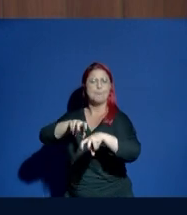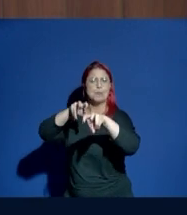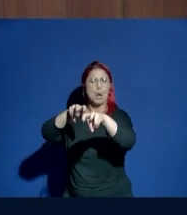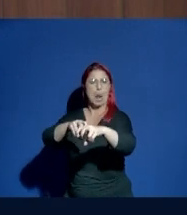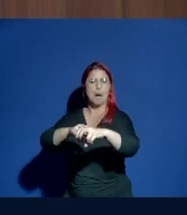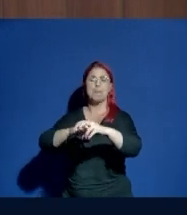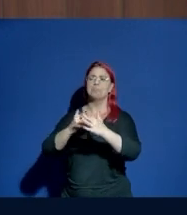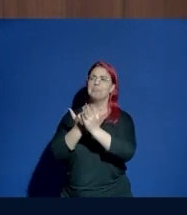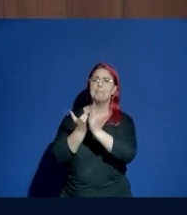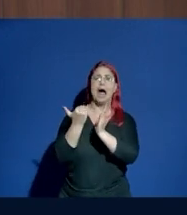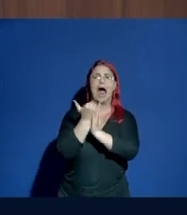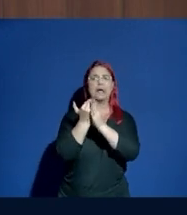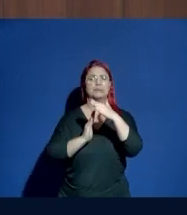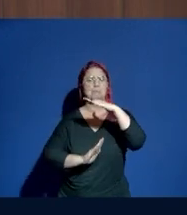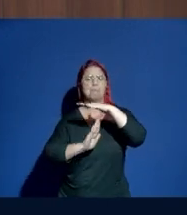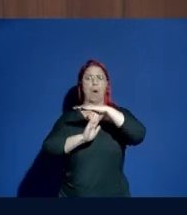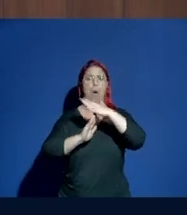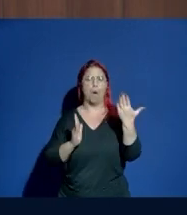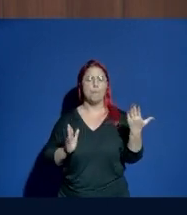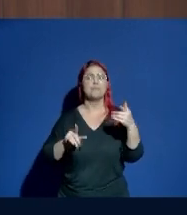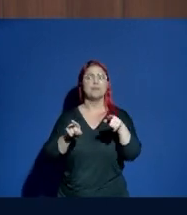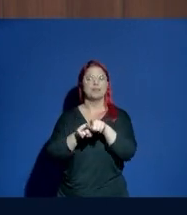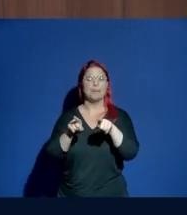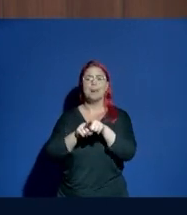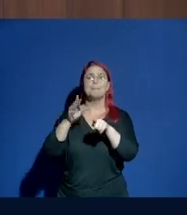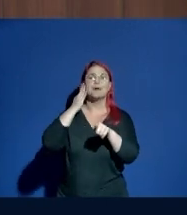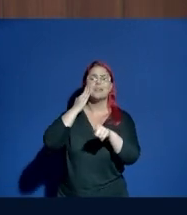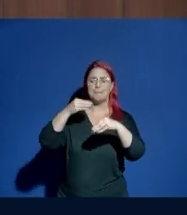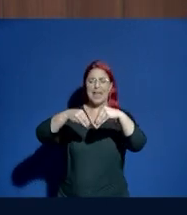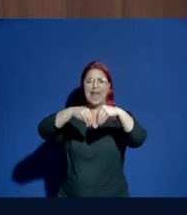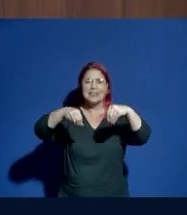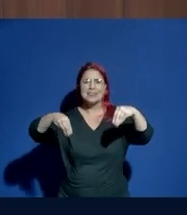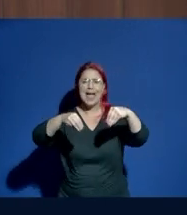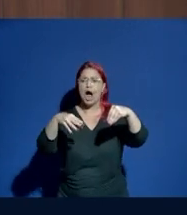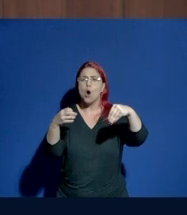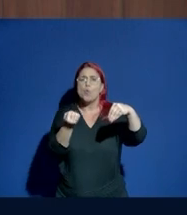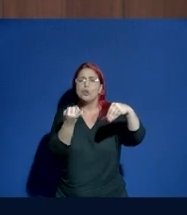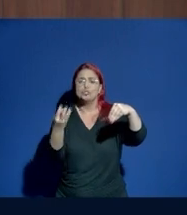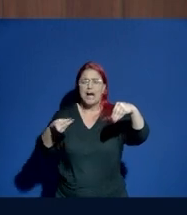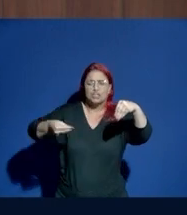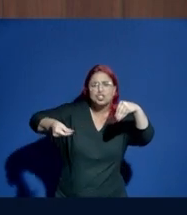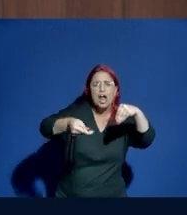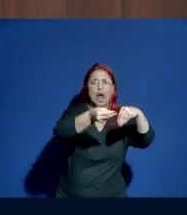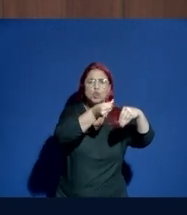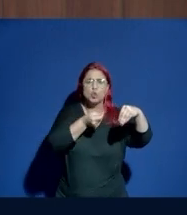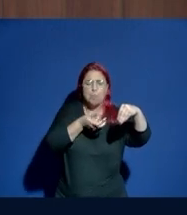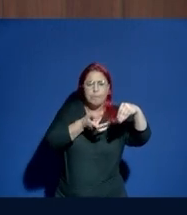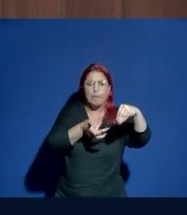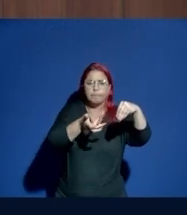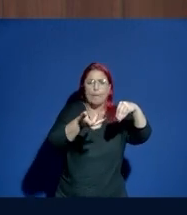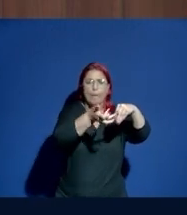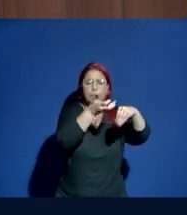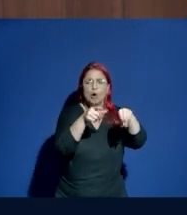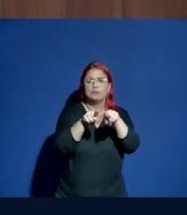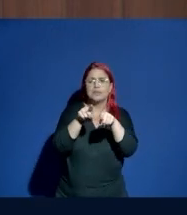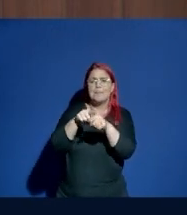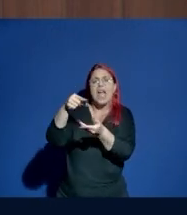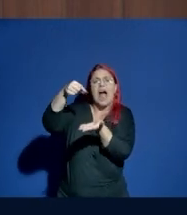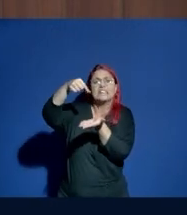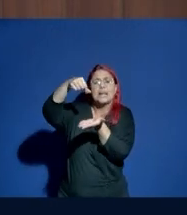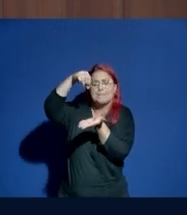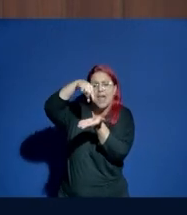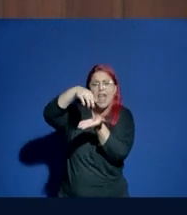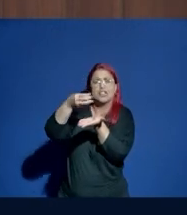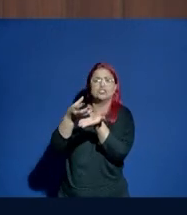ali para fazer a menstruação da acidez da quantidade de adubo a semente hoje suporta temperatura